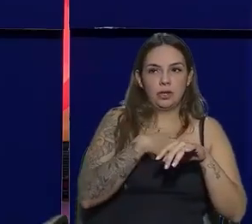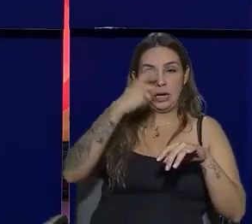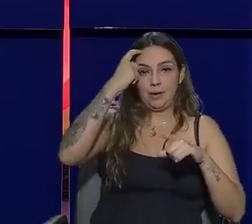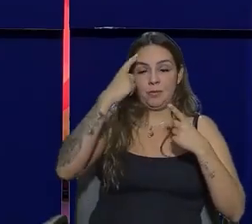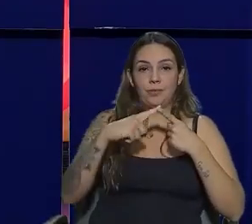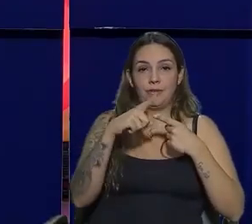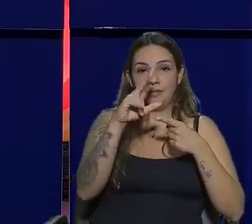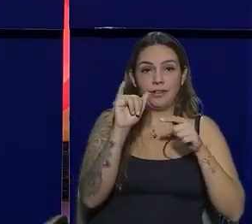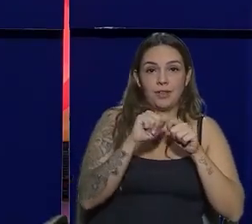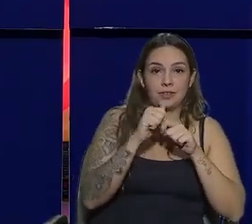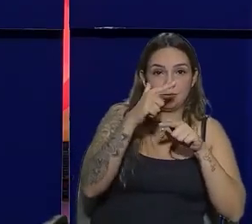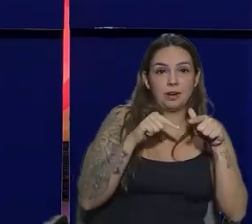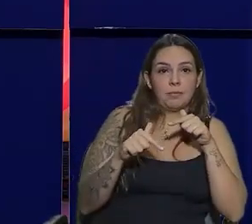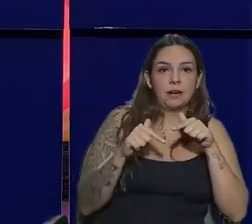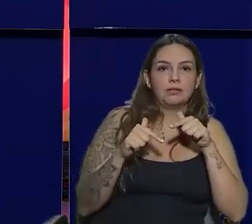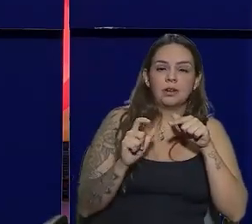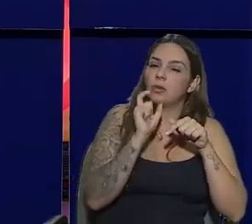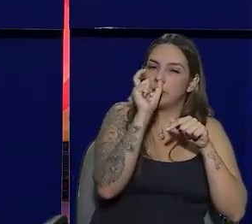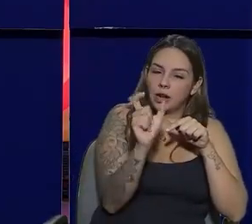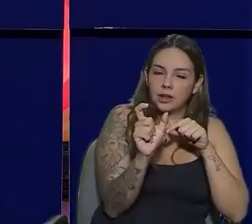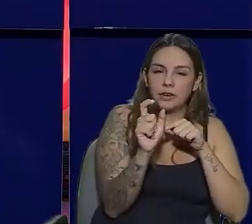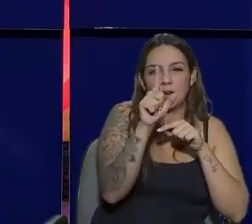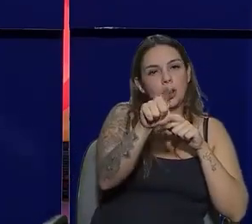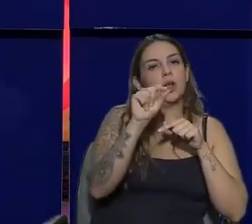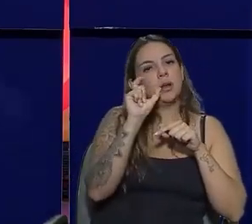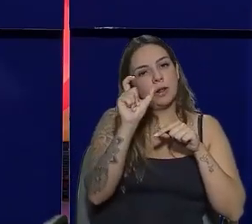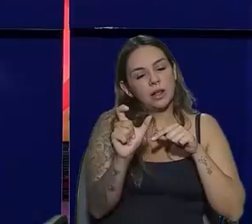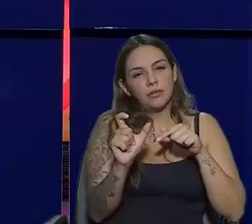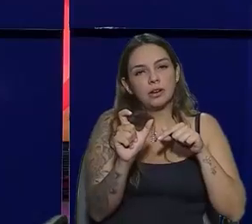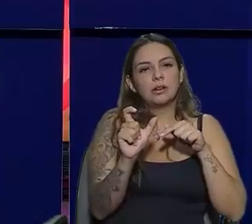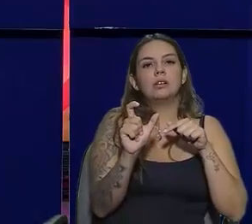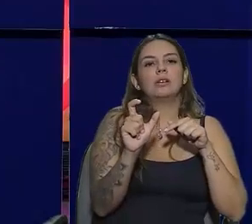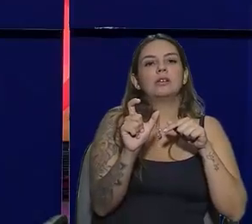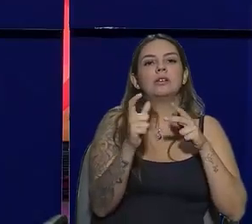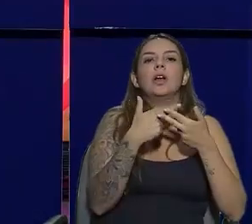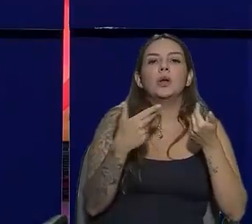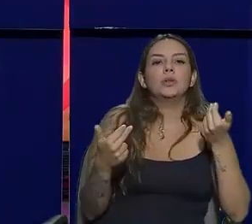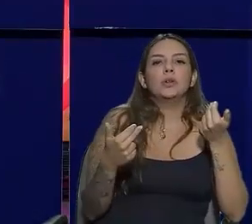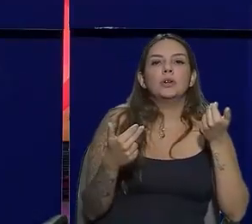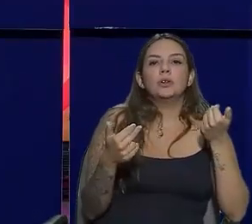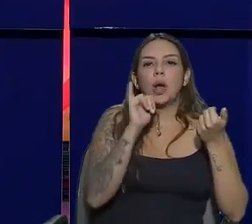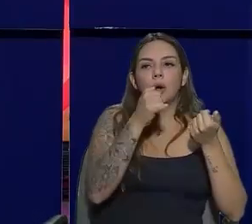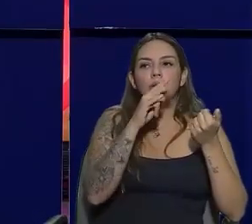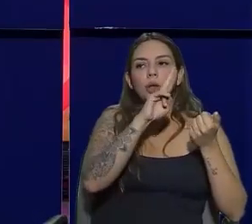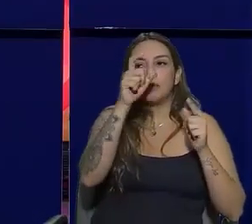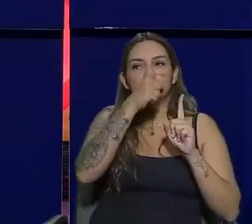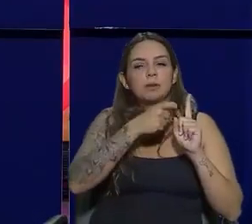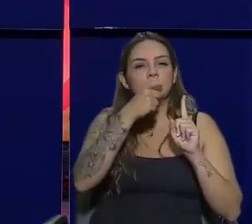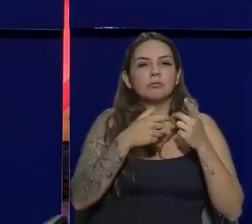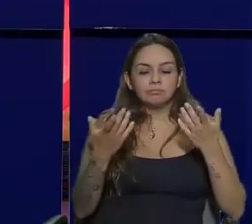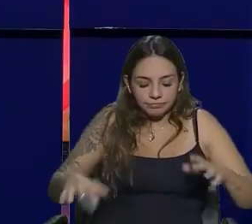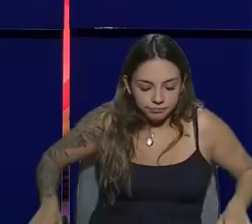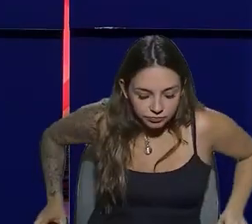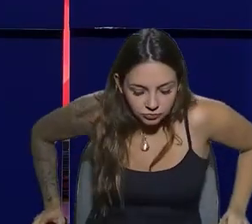racional. Por quê? Porque você vai fazer o trabalho com a palavra, você vai escolher as palavras, você vai escolher a situação, o enredo, o nome dos personagens,